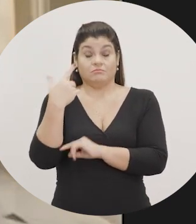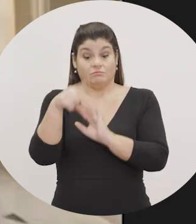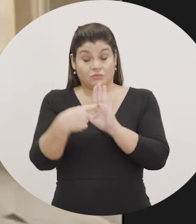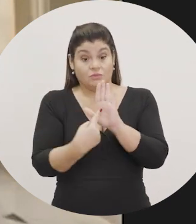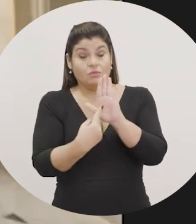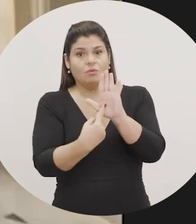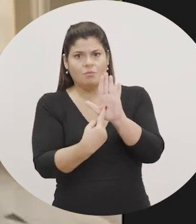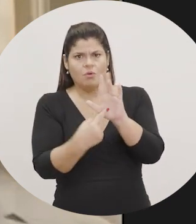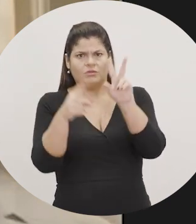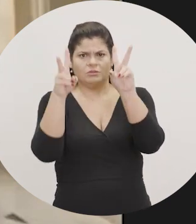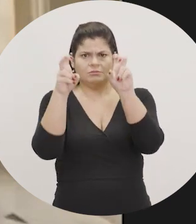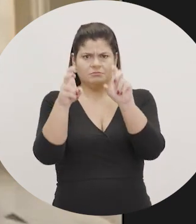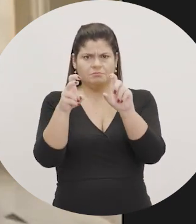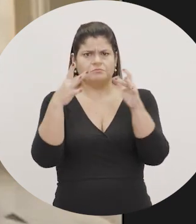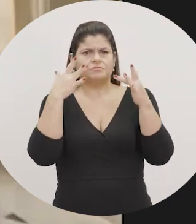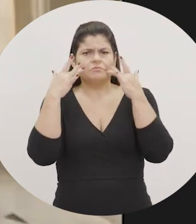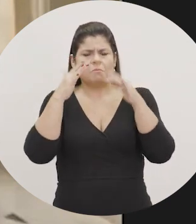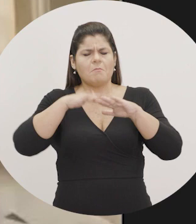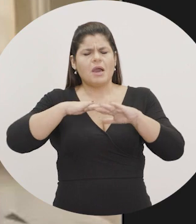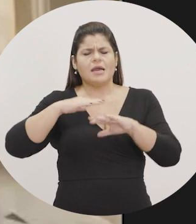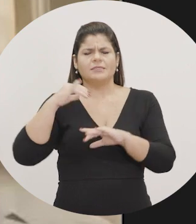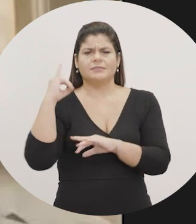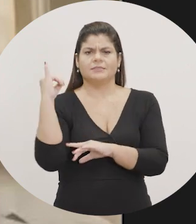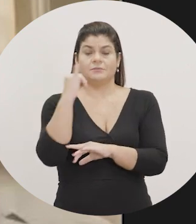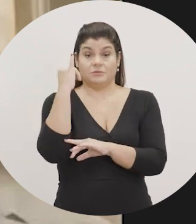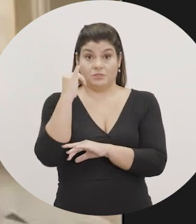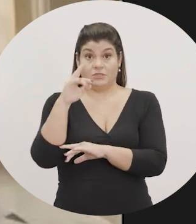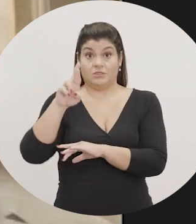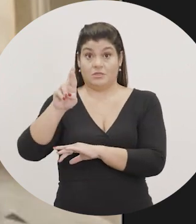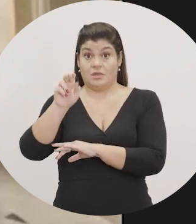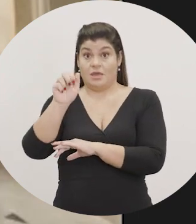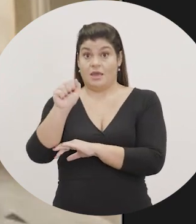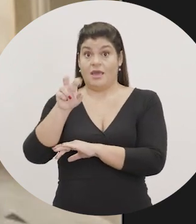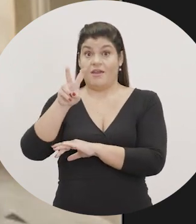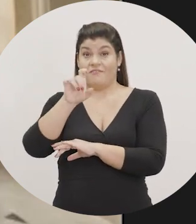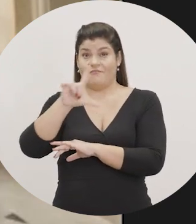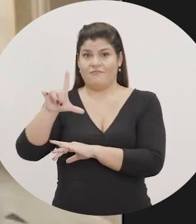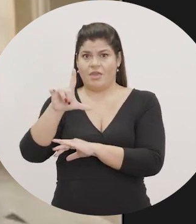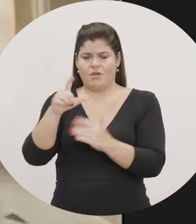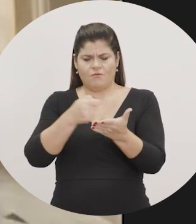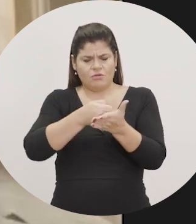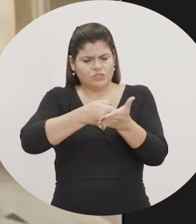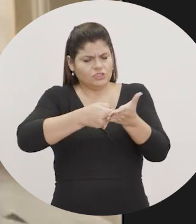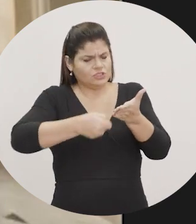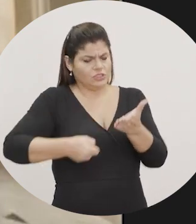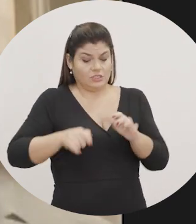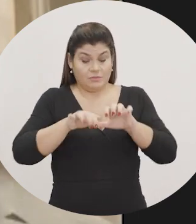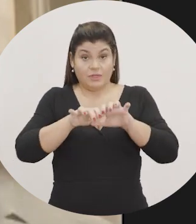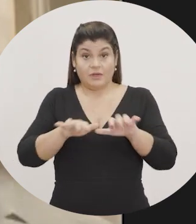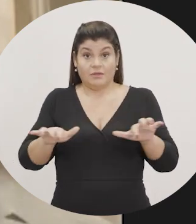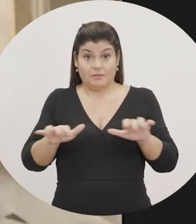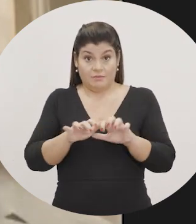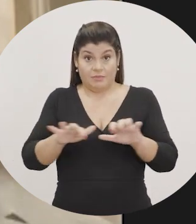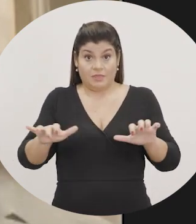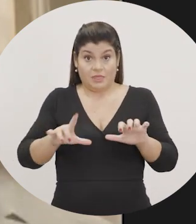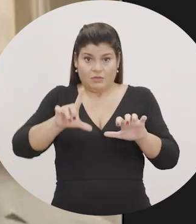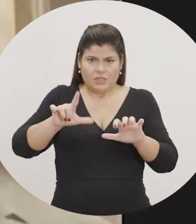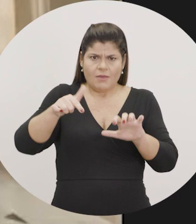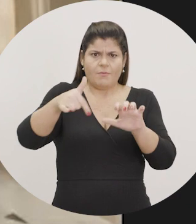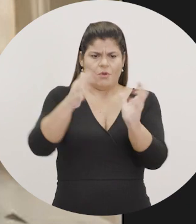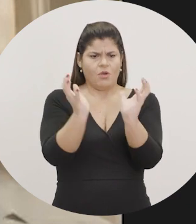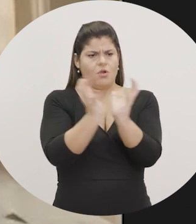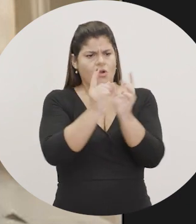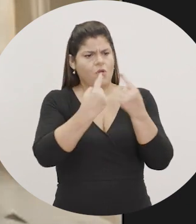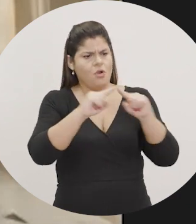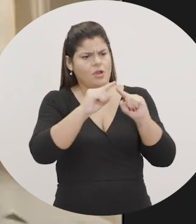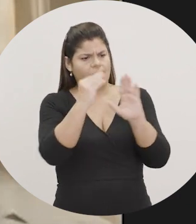peça que é uma das mais conhecidas do Ravel, originalmente composta para piano, e ele mesmo depois fez uma